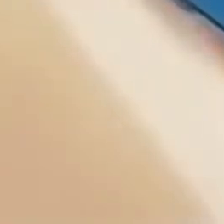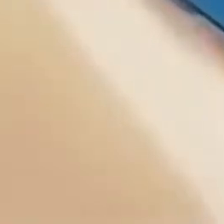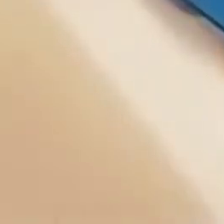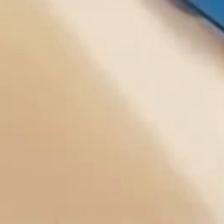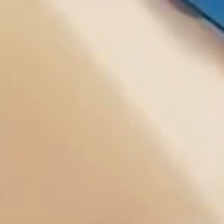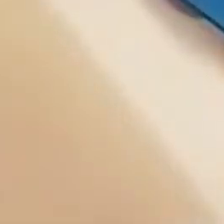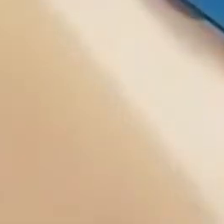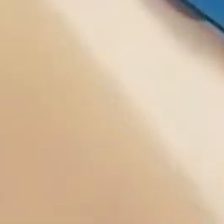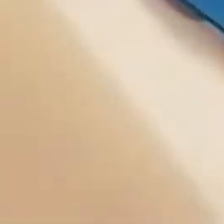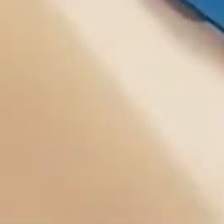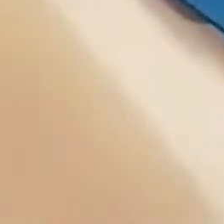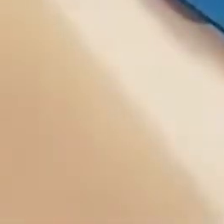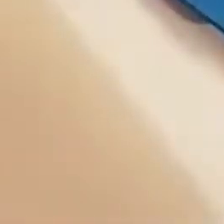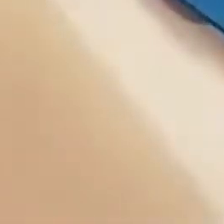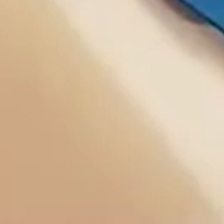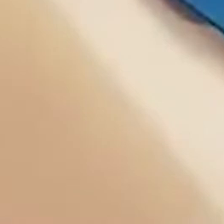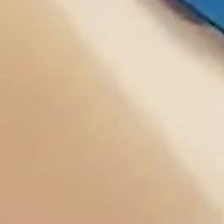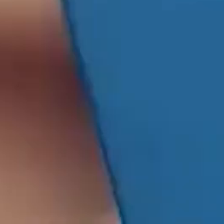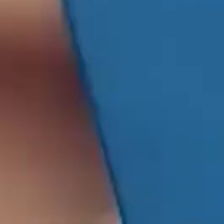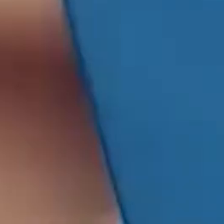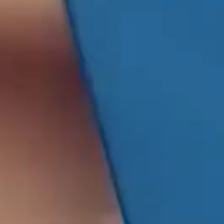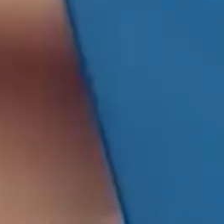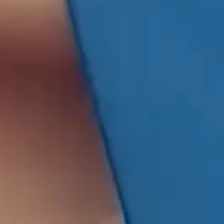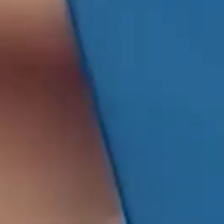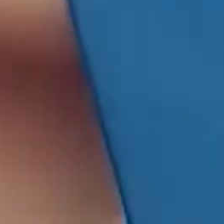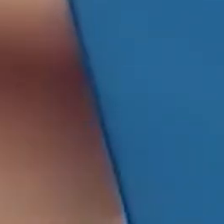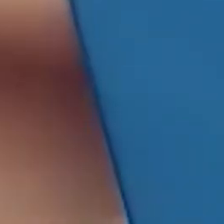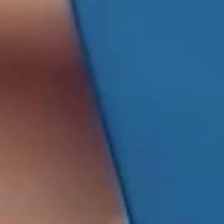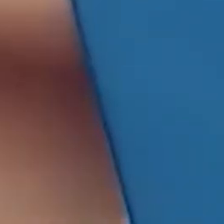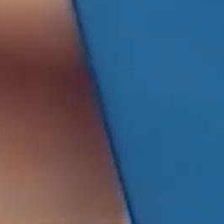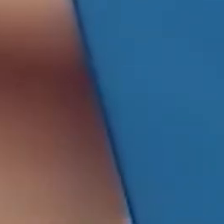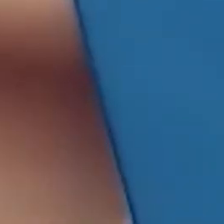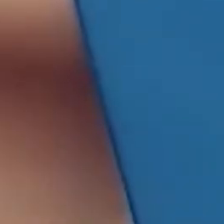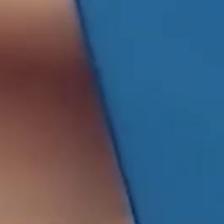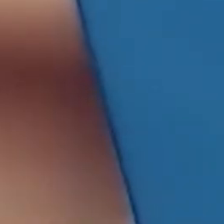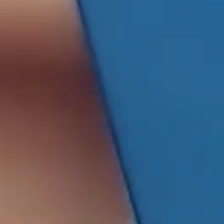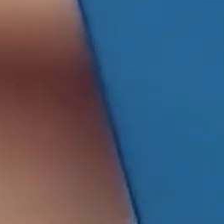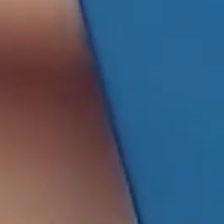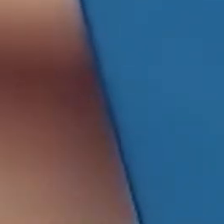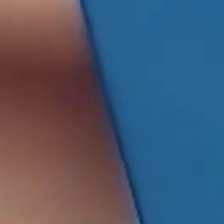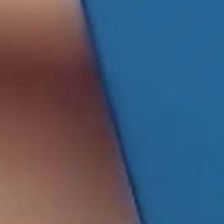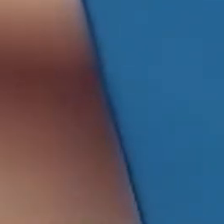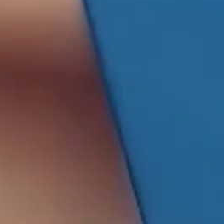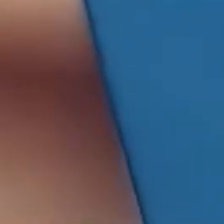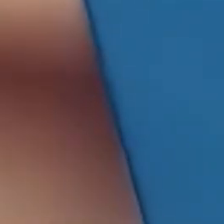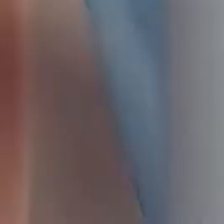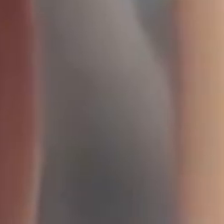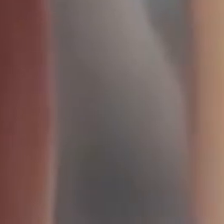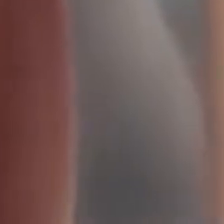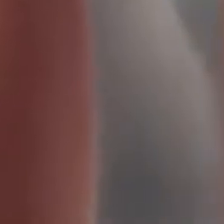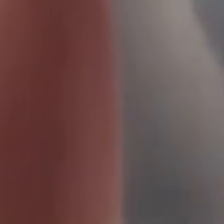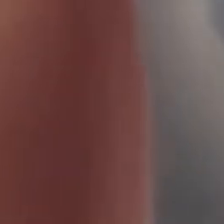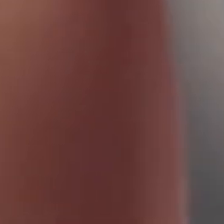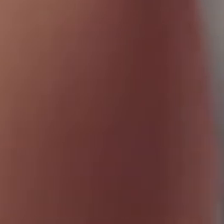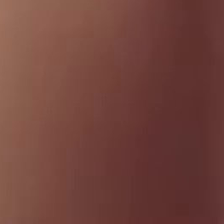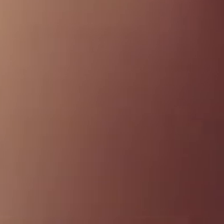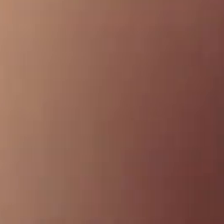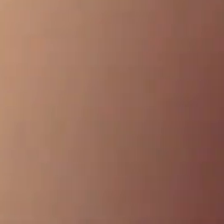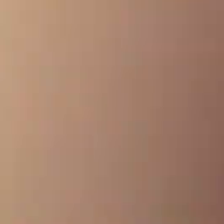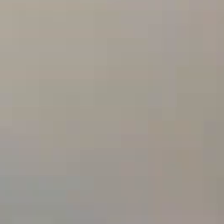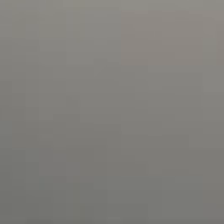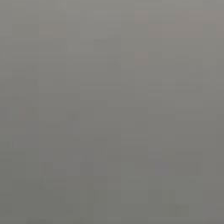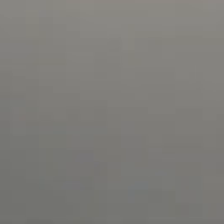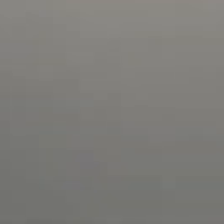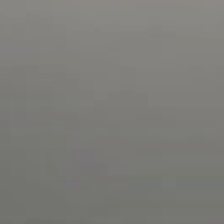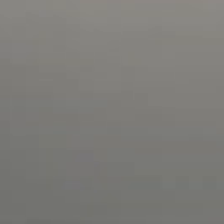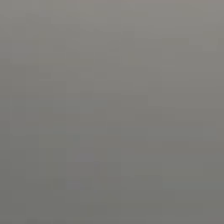especialmente a videolaparoscopia para endometriose, através do Sistema Único de Saúde, além de intensificar a realização